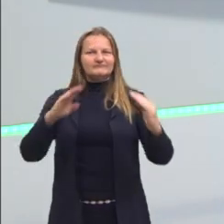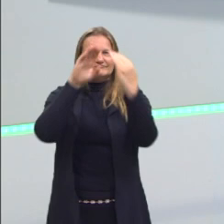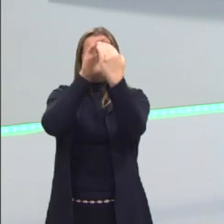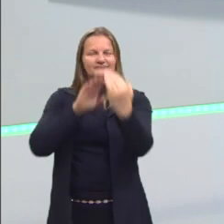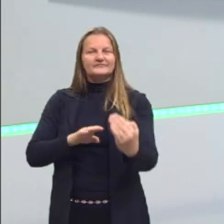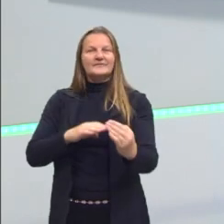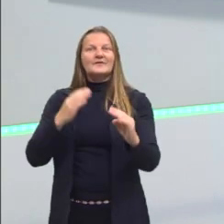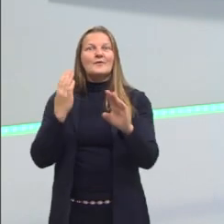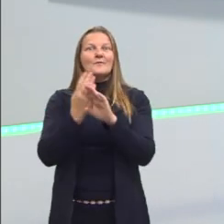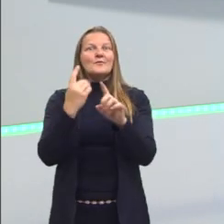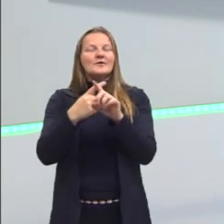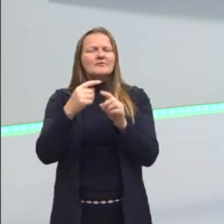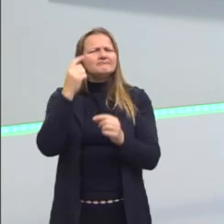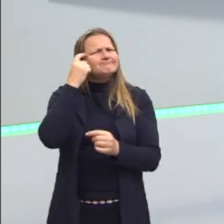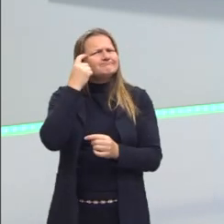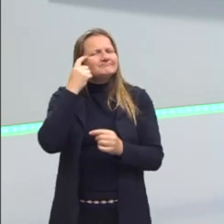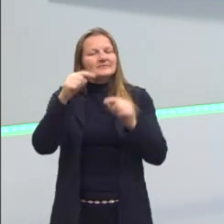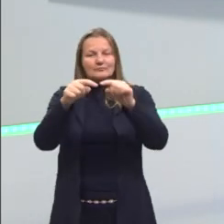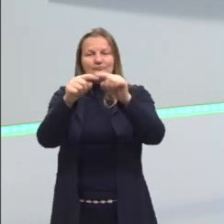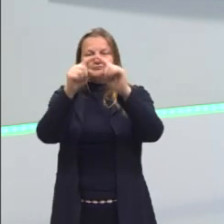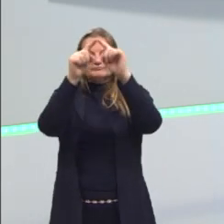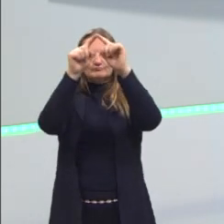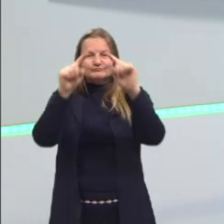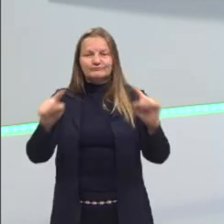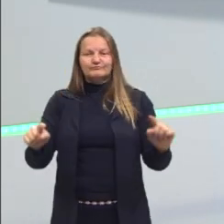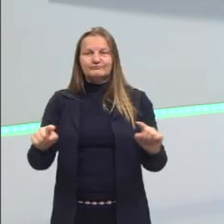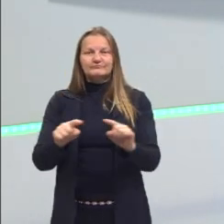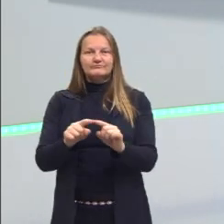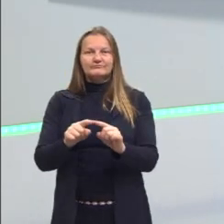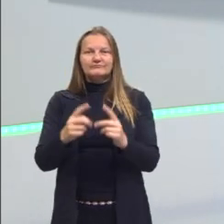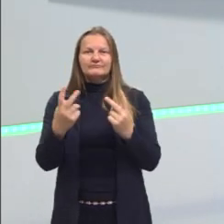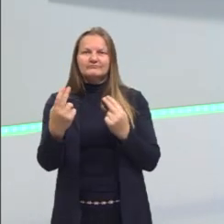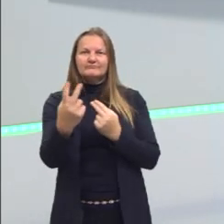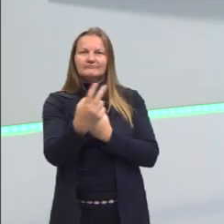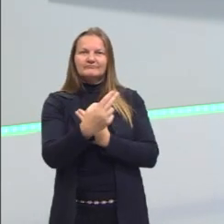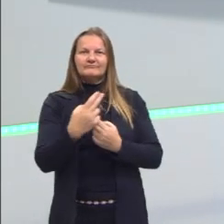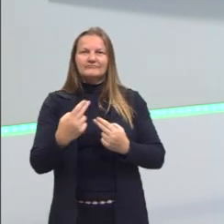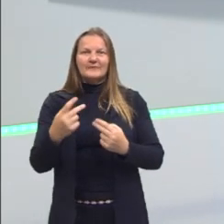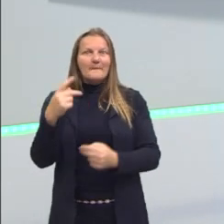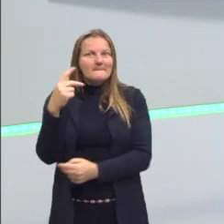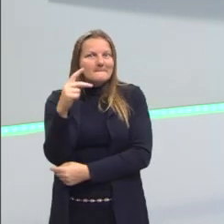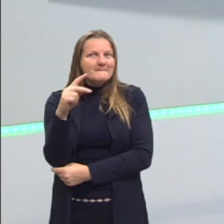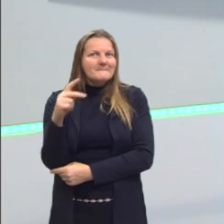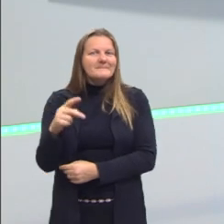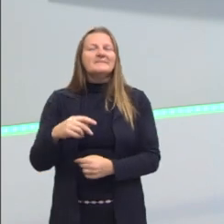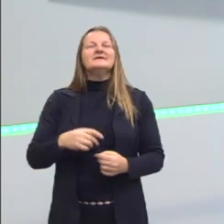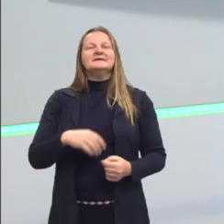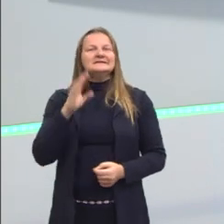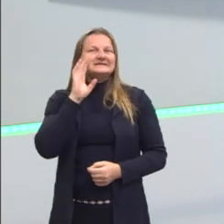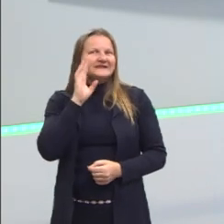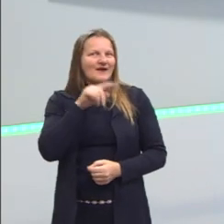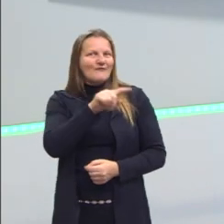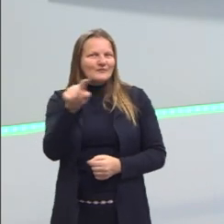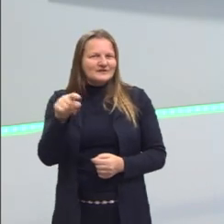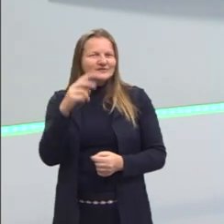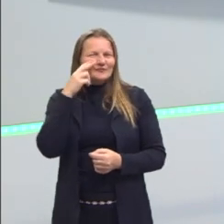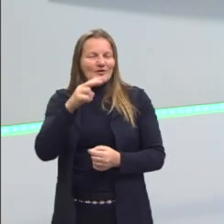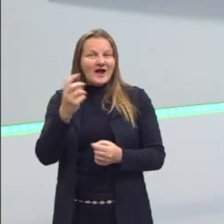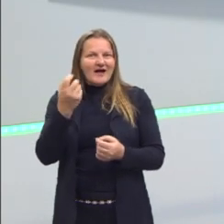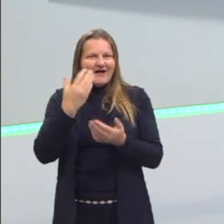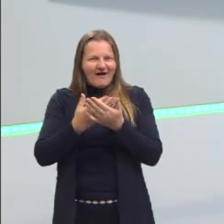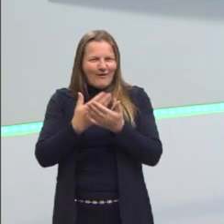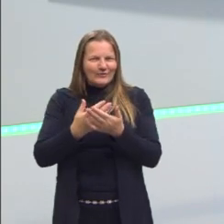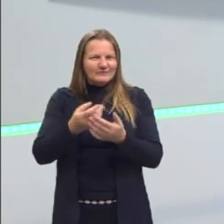pirâmide através da semelhança de triângulos que nós vimos aí há um tempinho atrás inclusive é muito bacana vocês